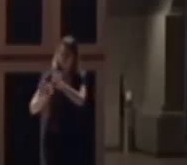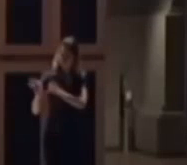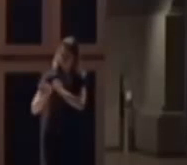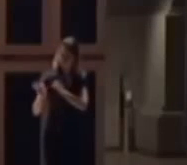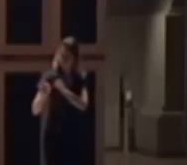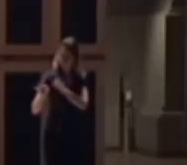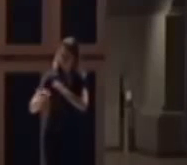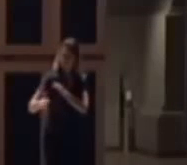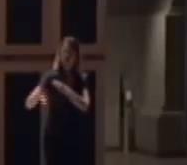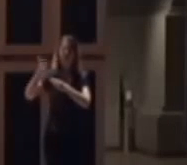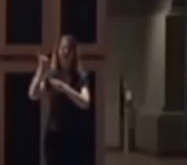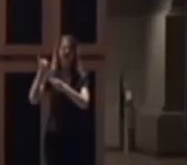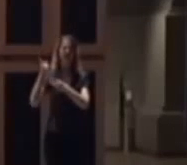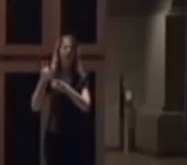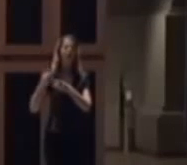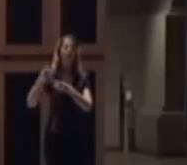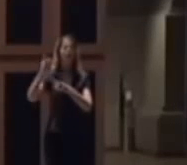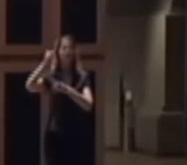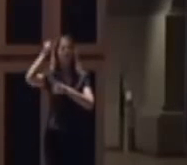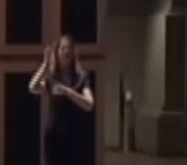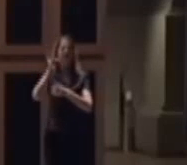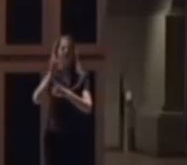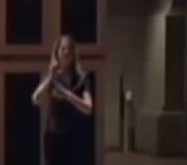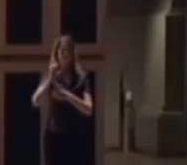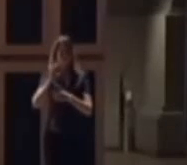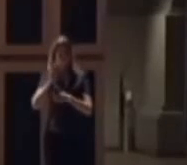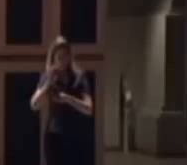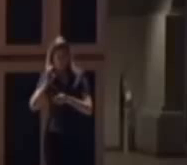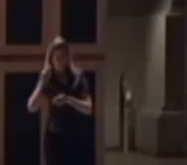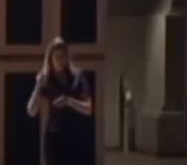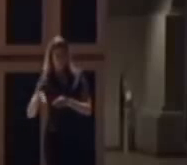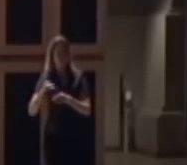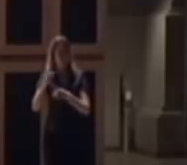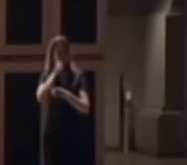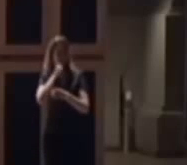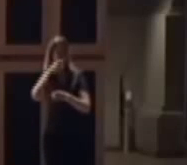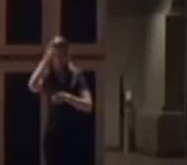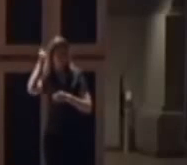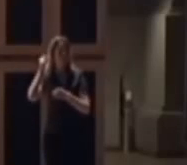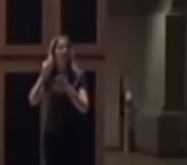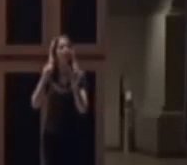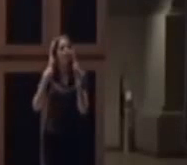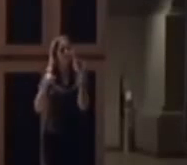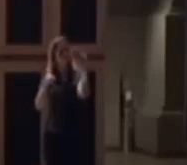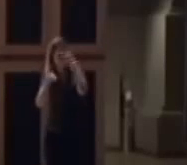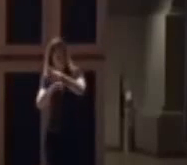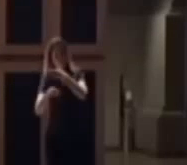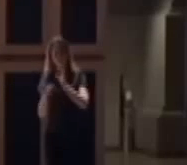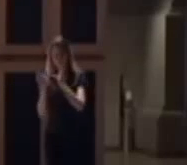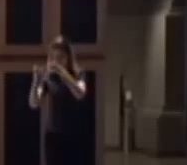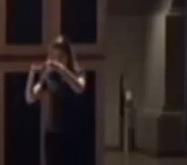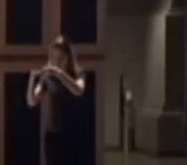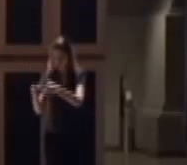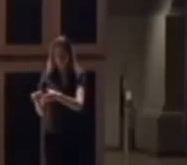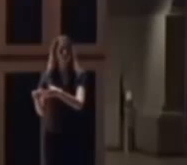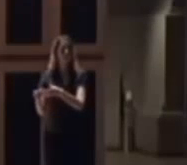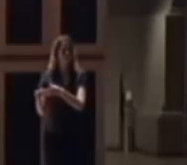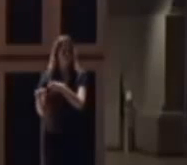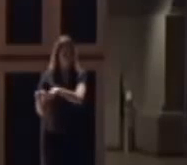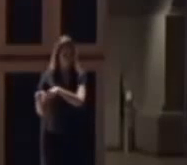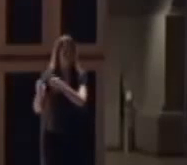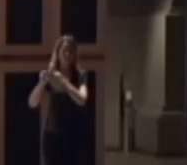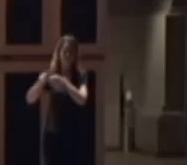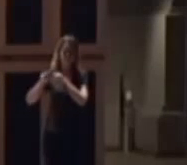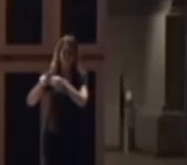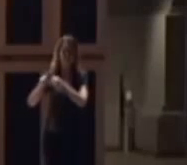antigo FEBEM, em Minas Gerais. Então, é uma reocupação daquele espaço, voltado